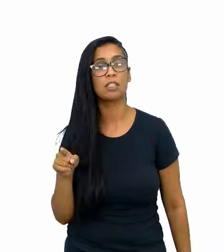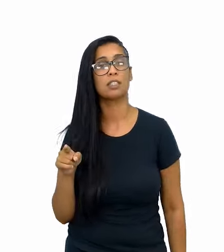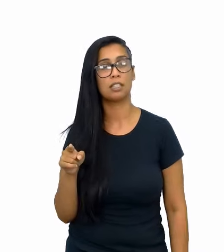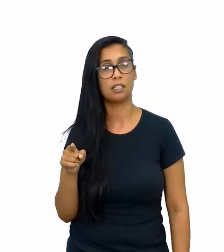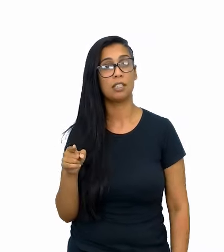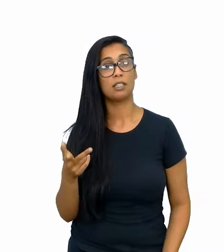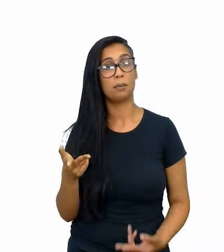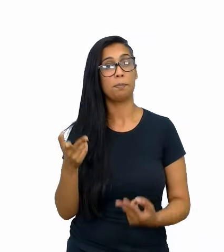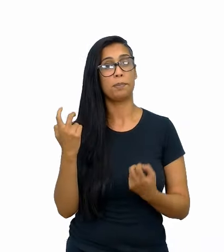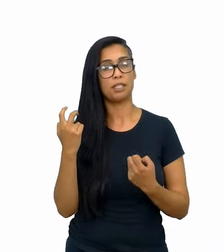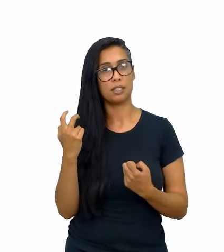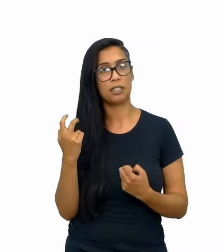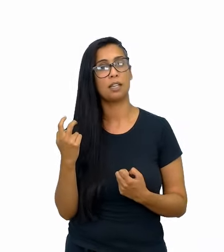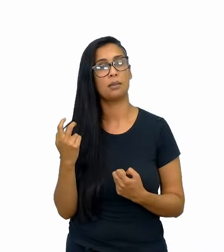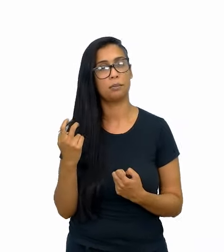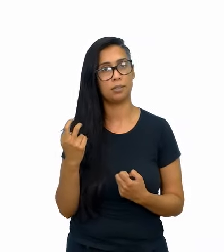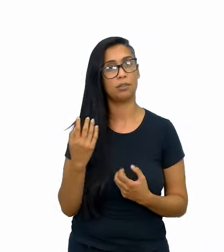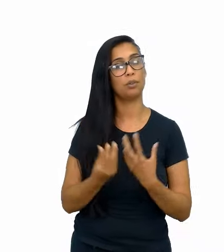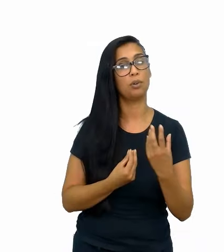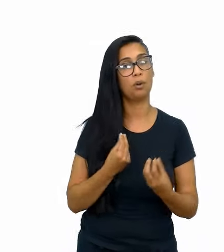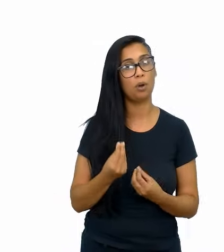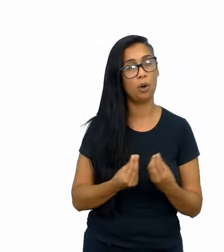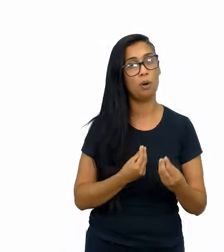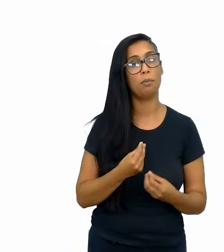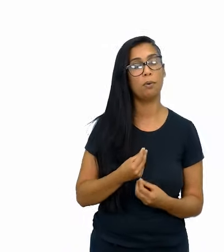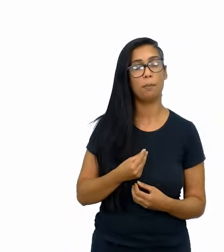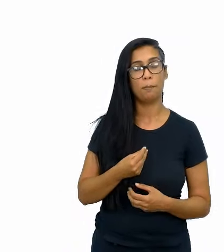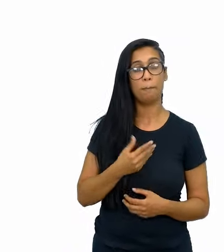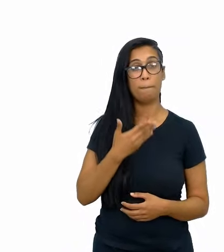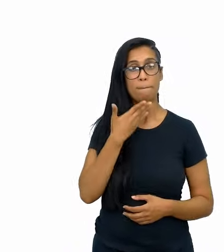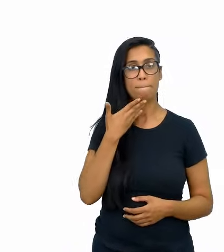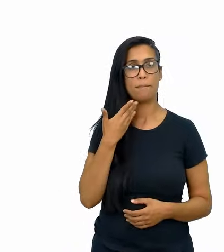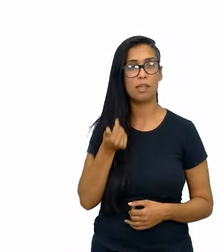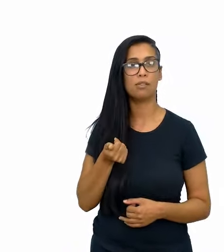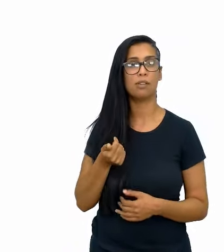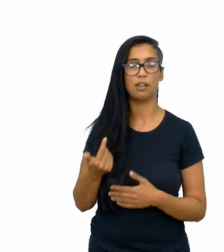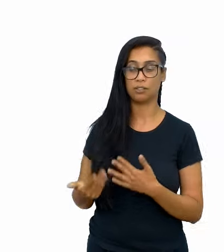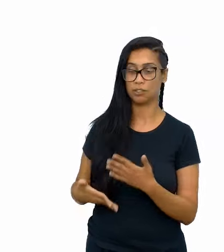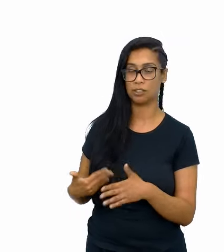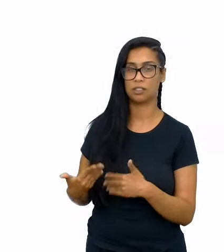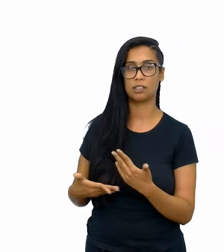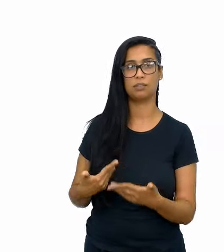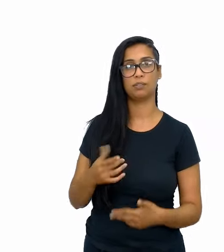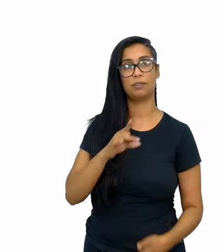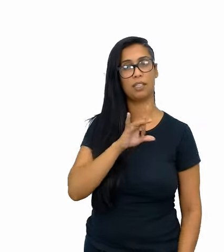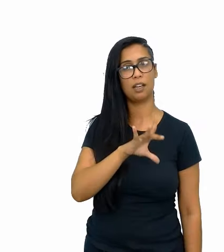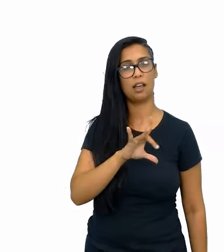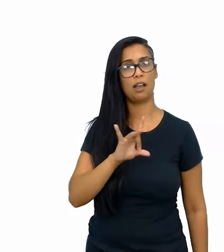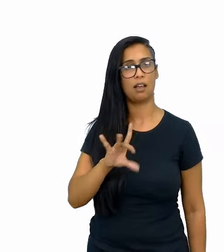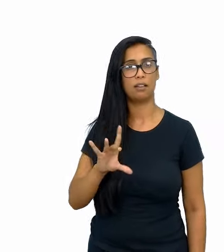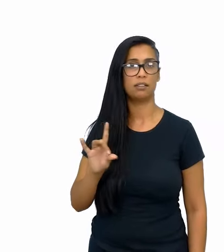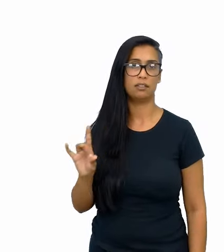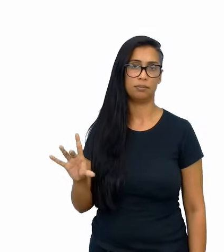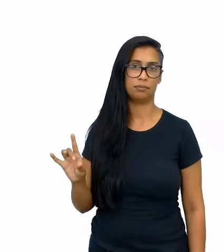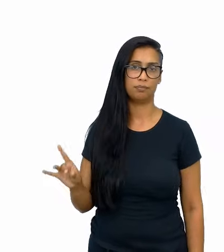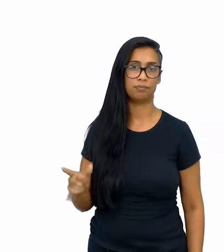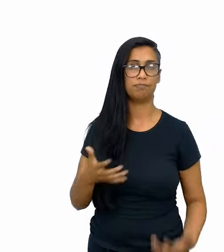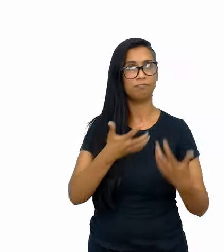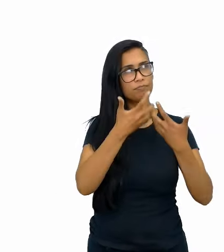momentos em que é possível modelizar esse trabalho, esses procedimentos, né? E a reflexão que